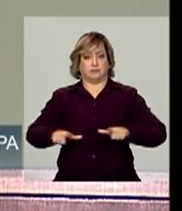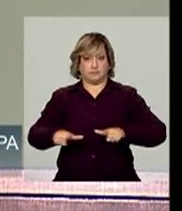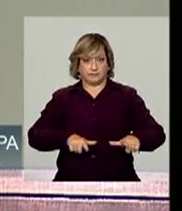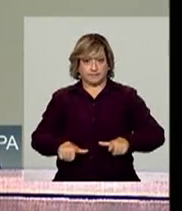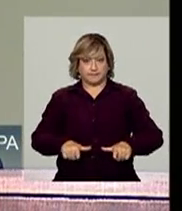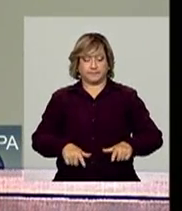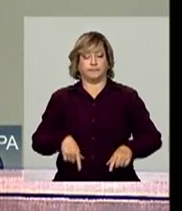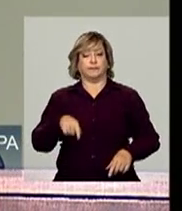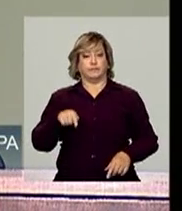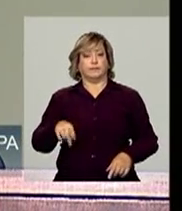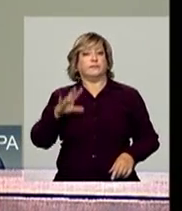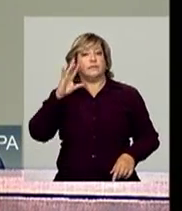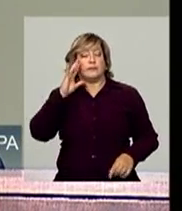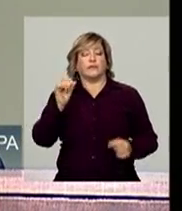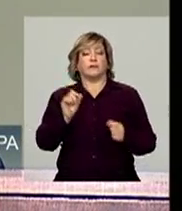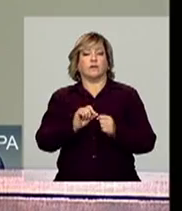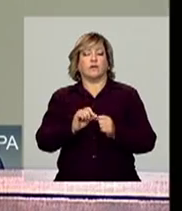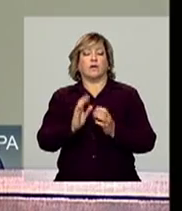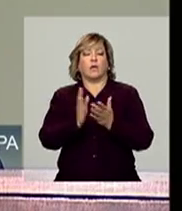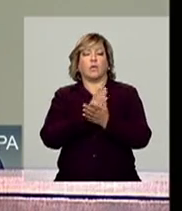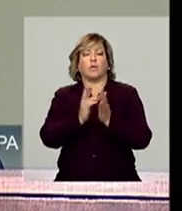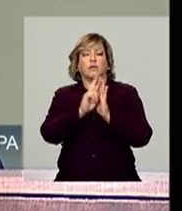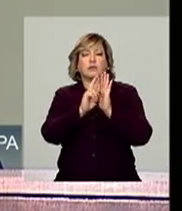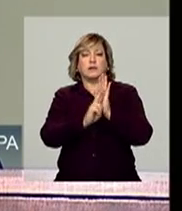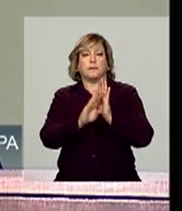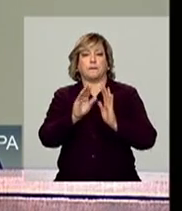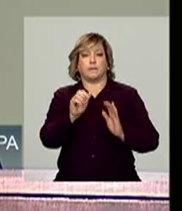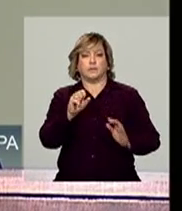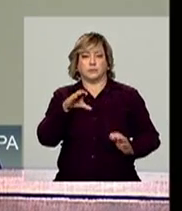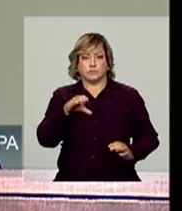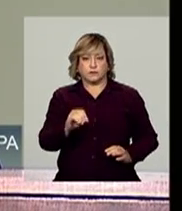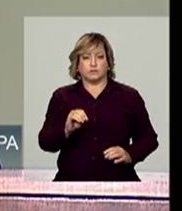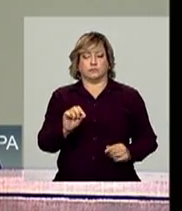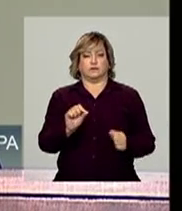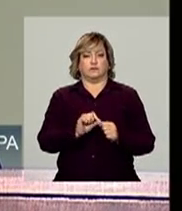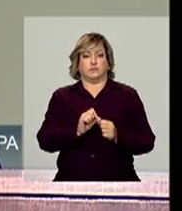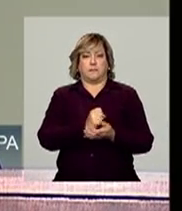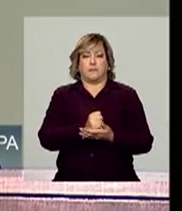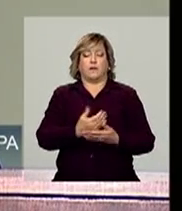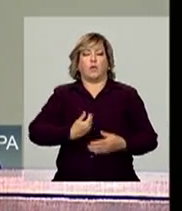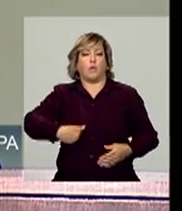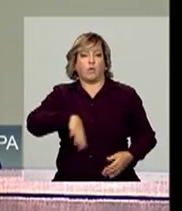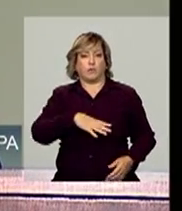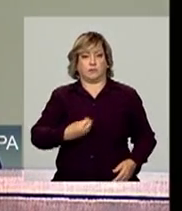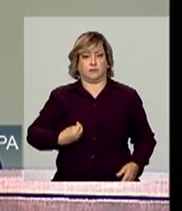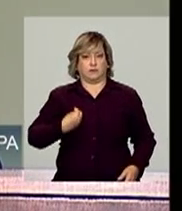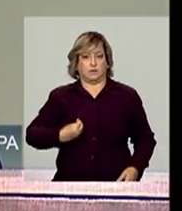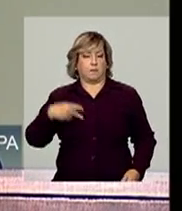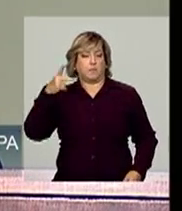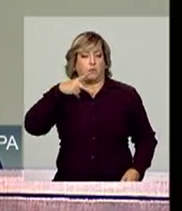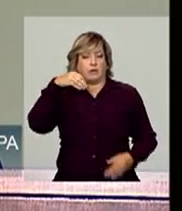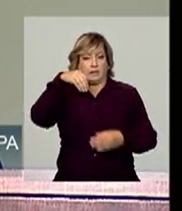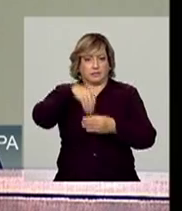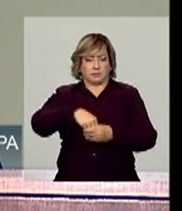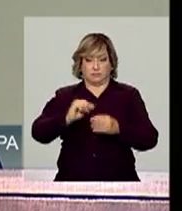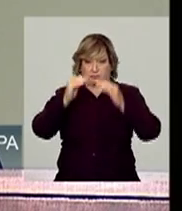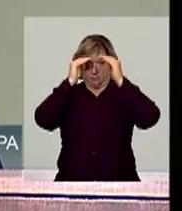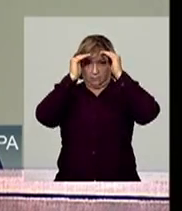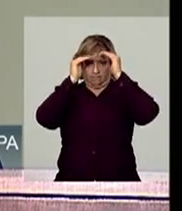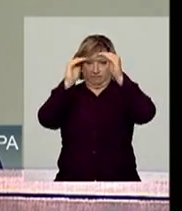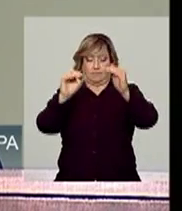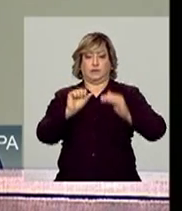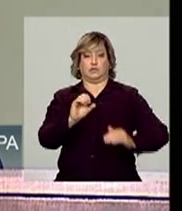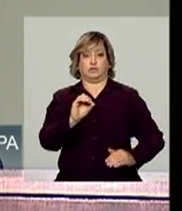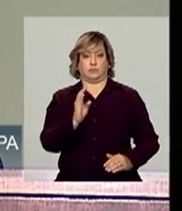assentou ao mesmo tempo alguns princípios básicos que iriam marcar nossa política externa: o respeito à soberania